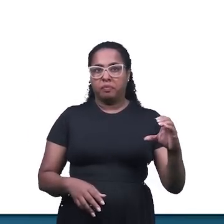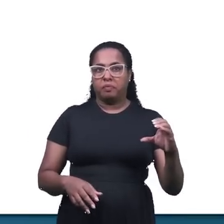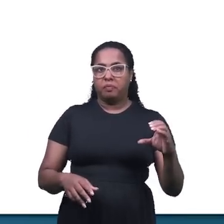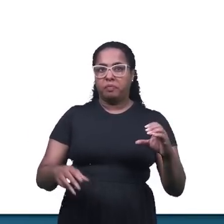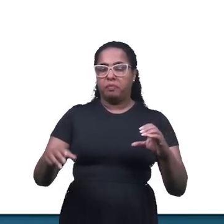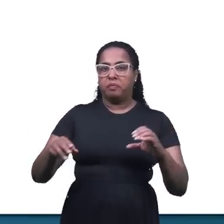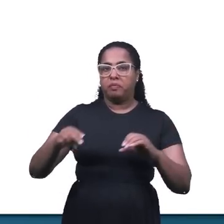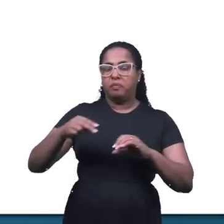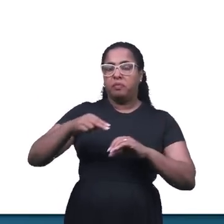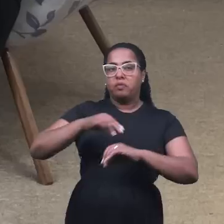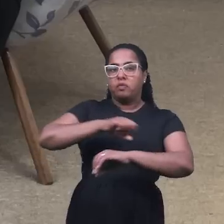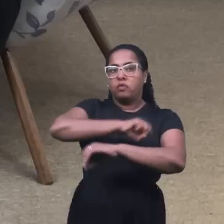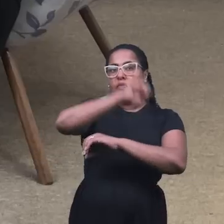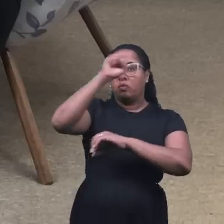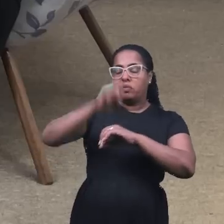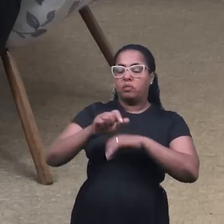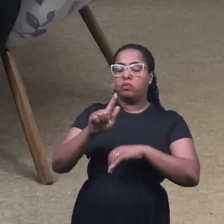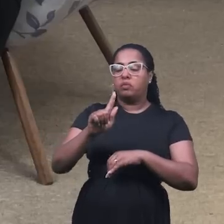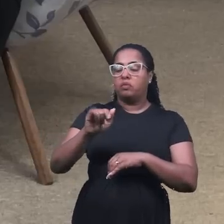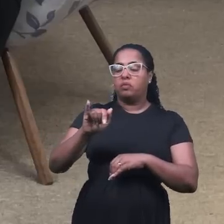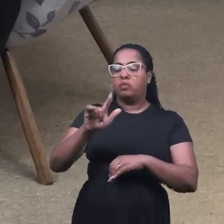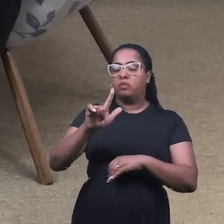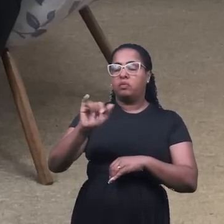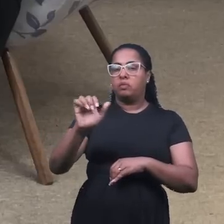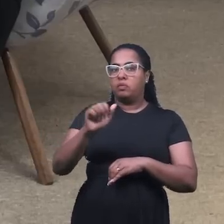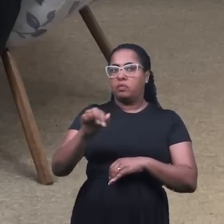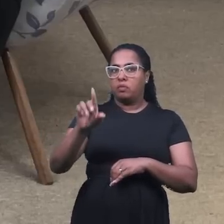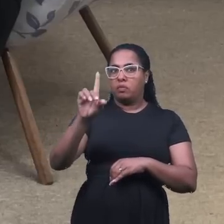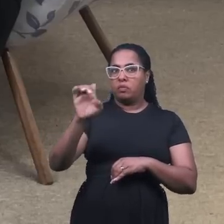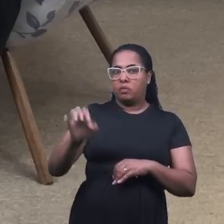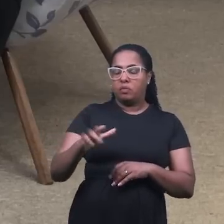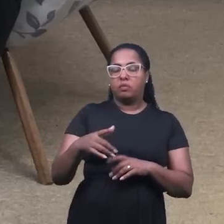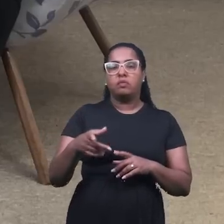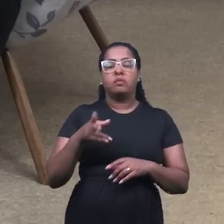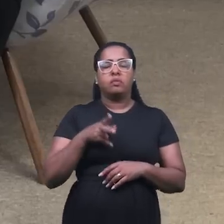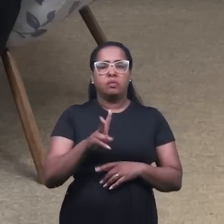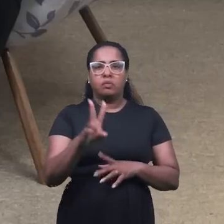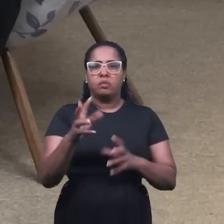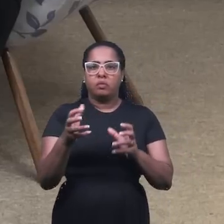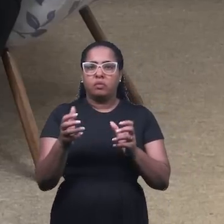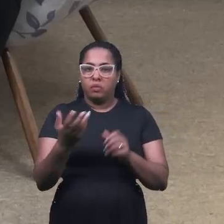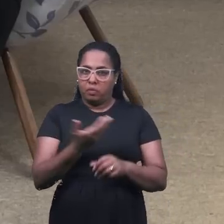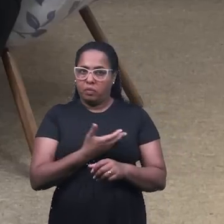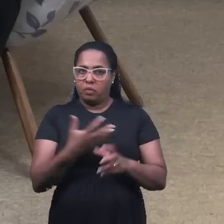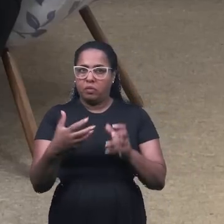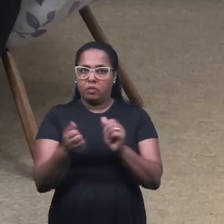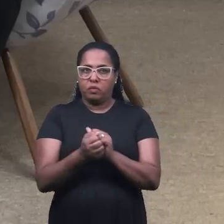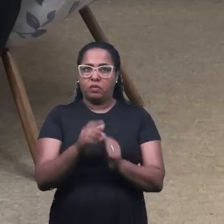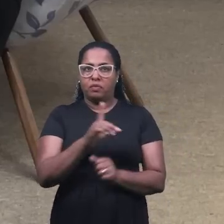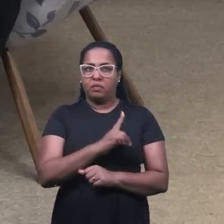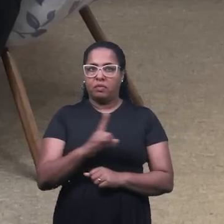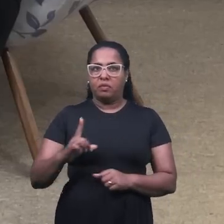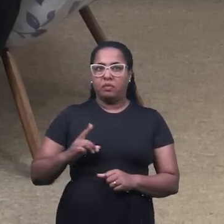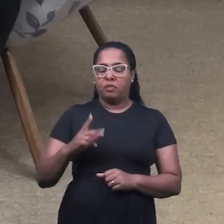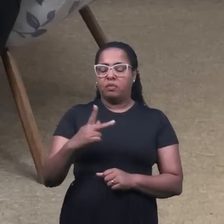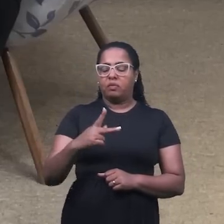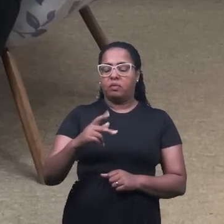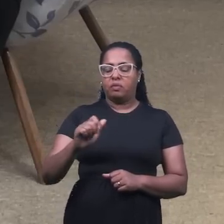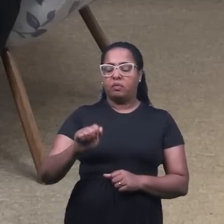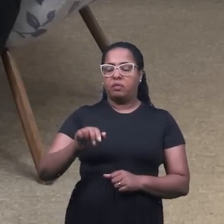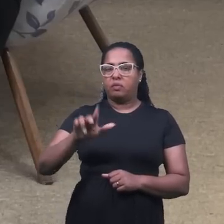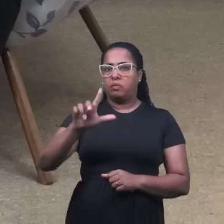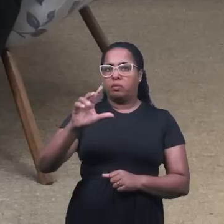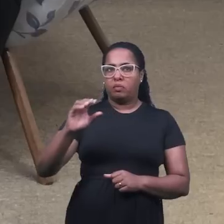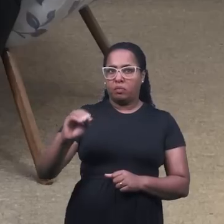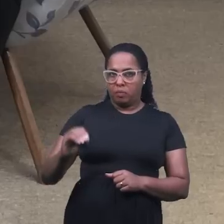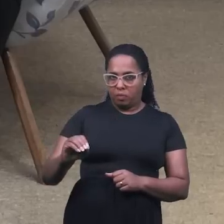de Gileade. Quem vai trazer a resposta é um companheiro que participa ativamente conosco aqui, que é o diácono Paulo Márcio de